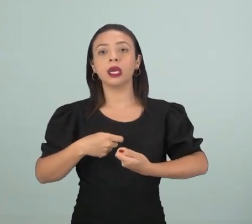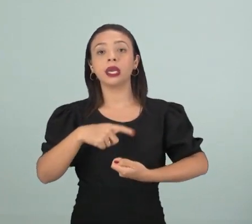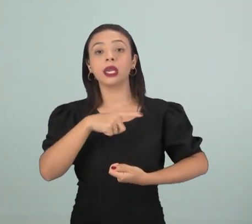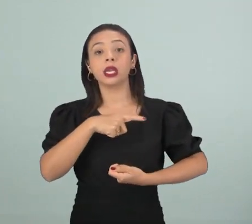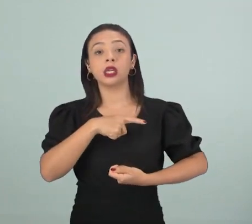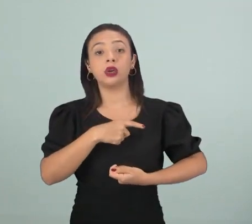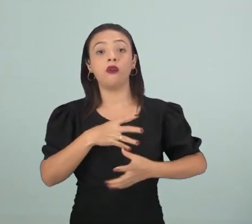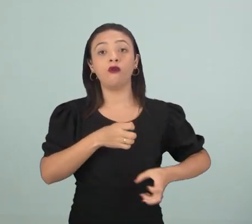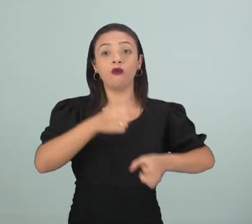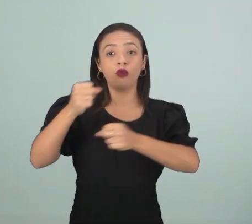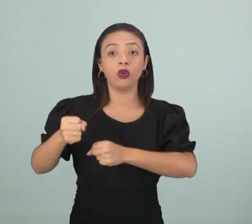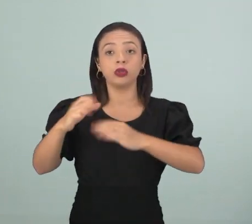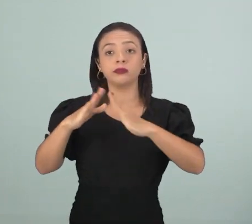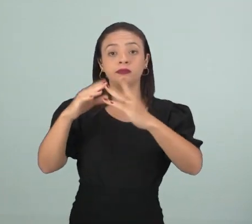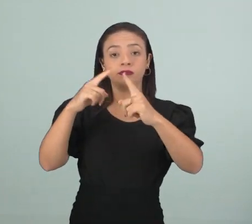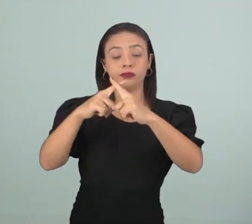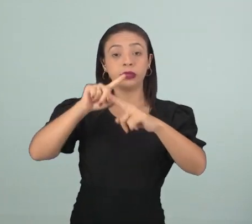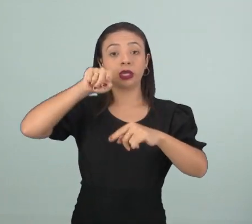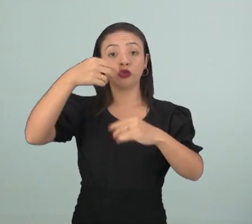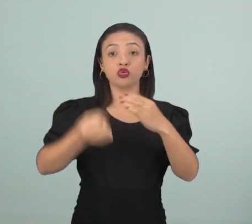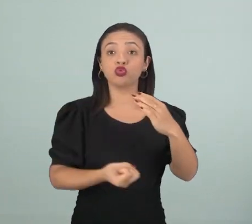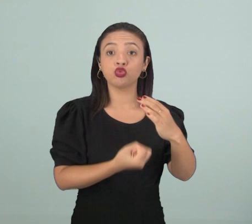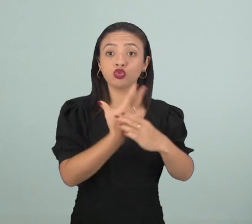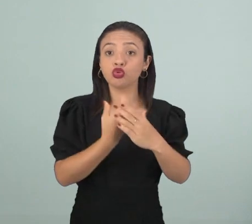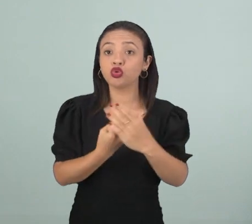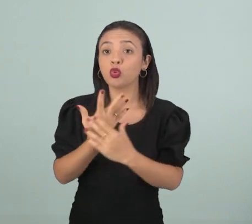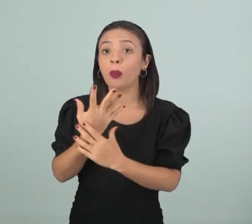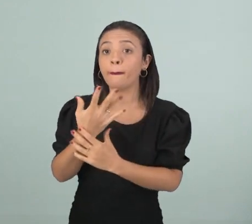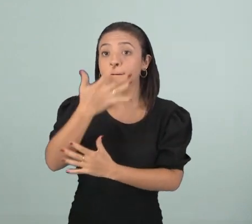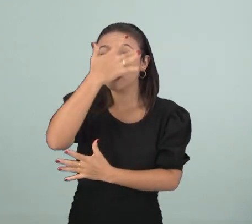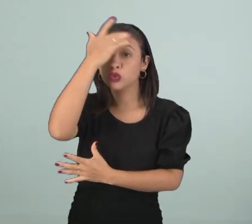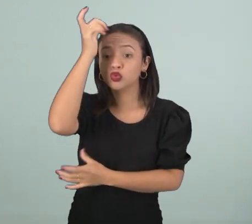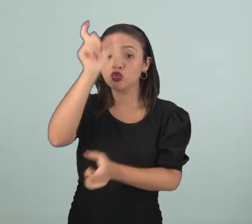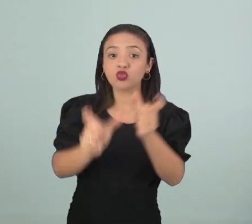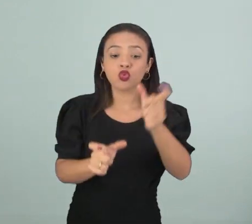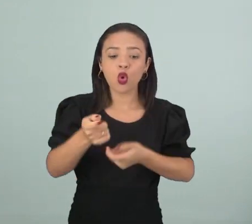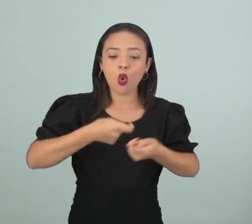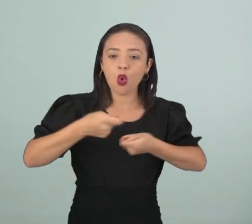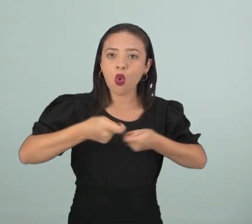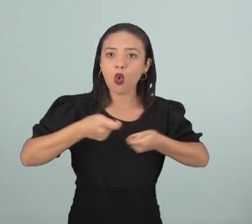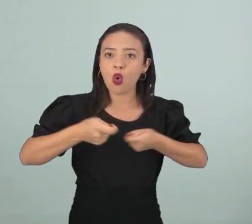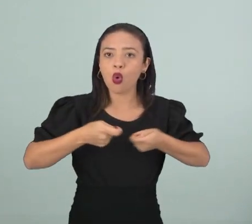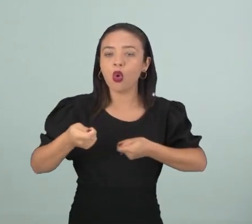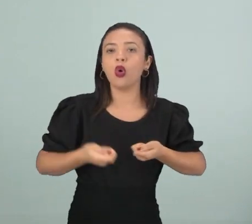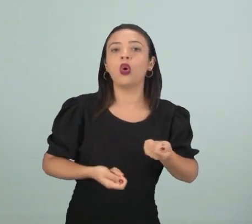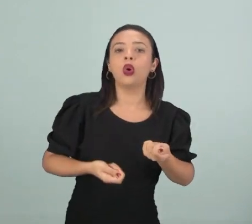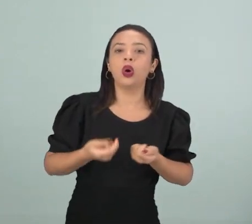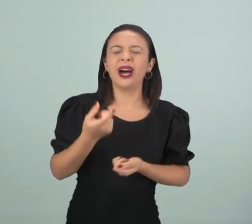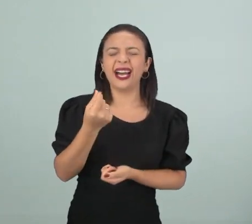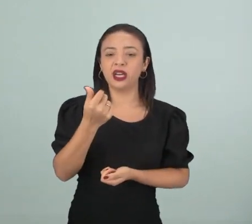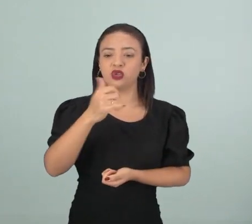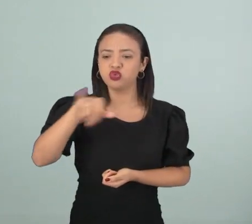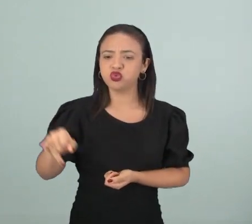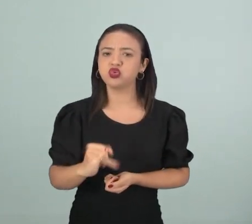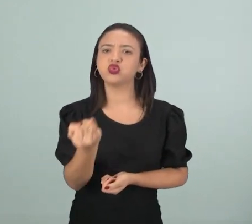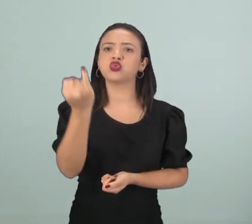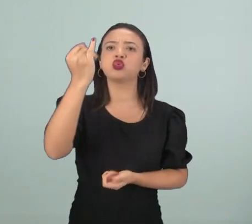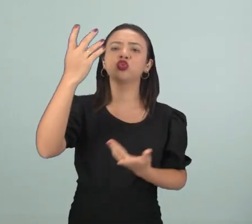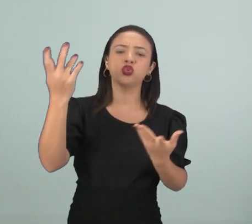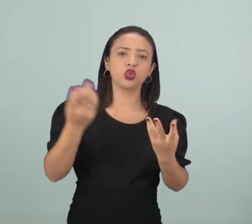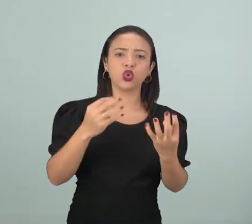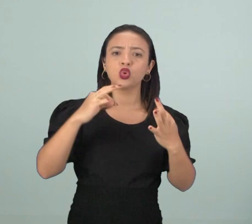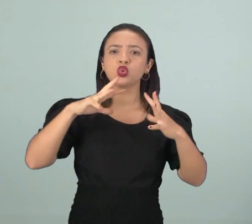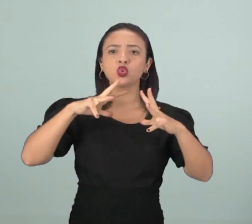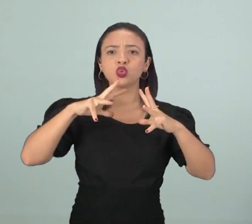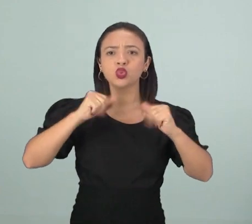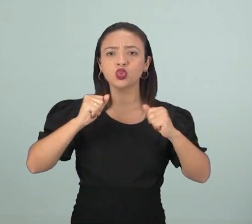partir desse surgimento de ter uma pessoa que controlasse as taxas, os impostos, todas essas questões,